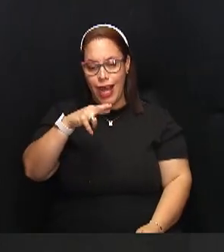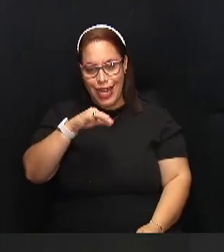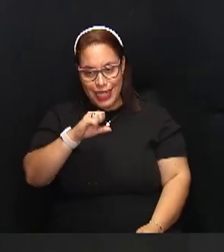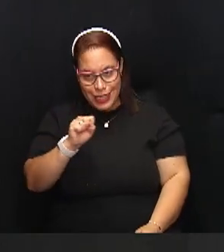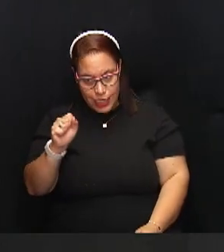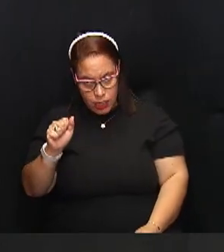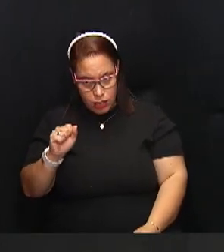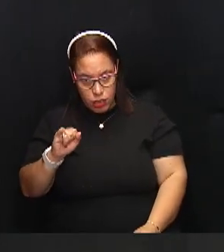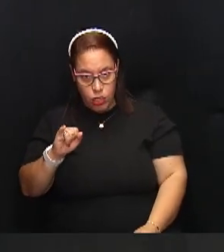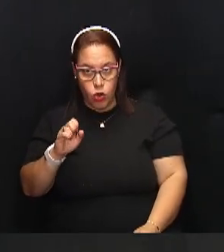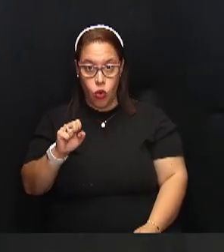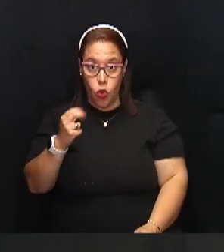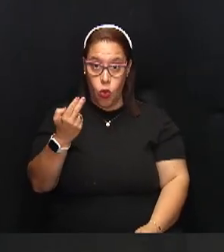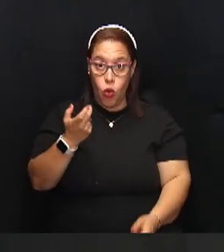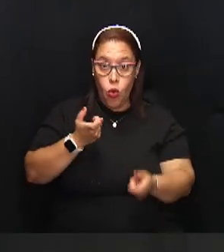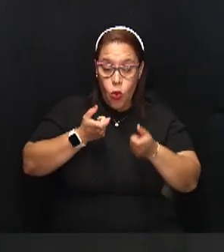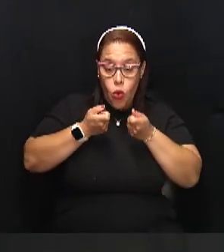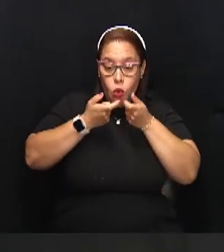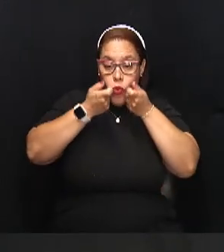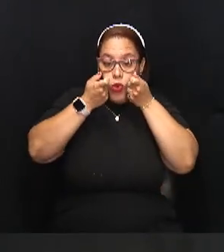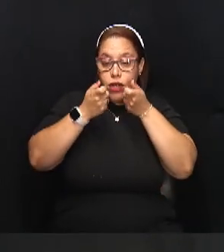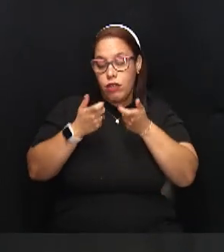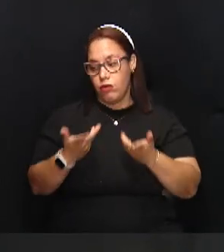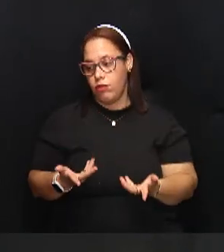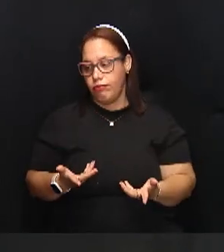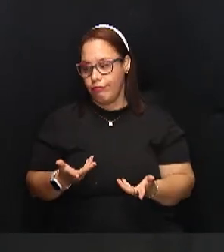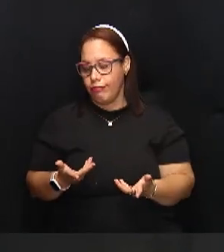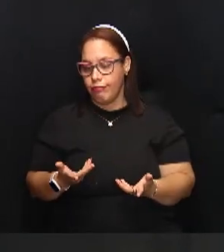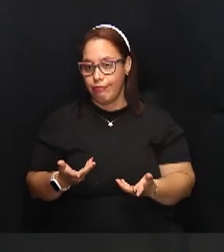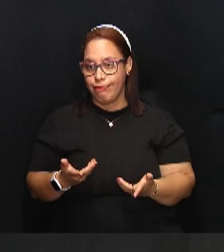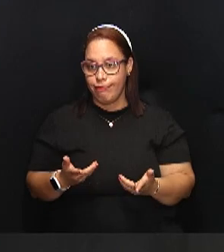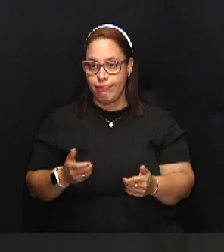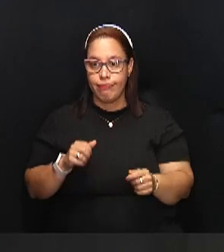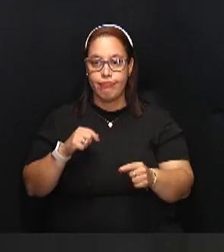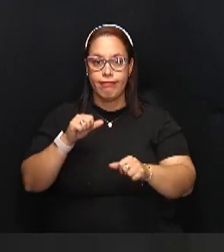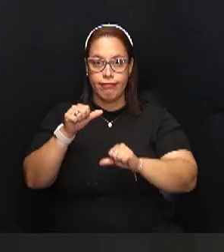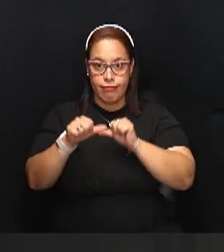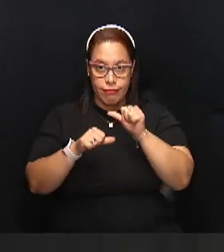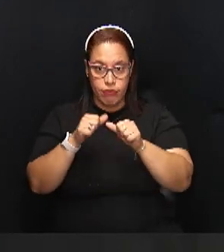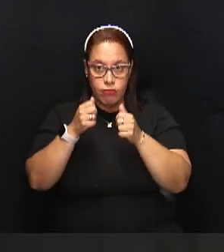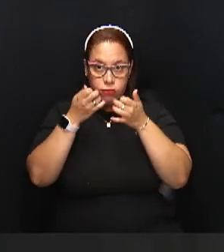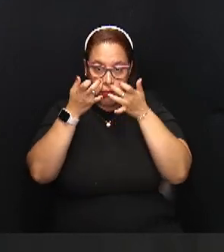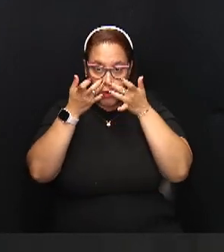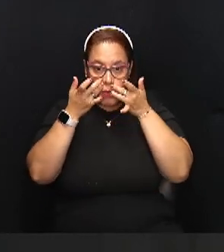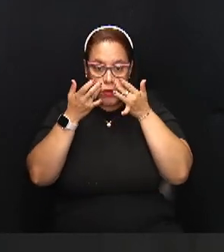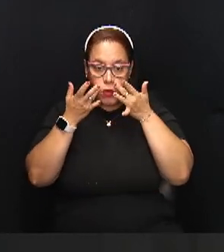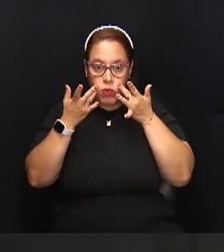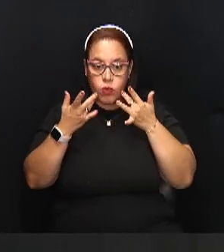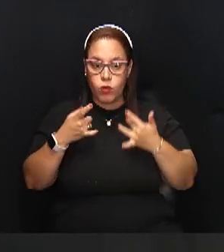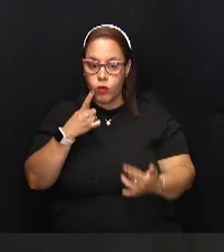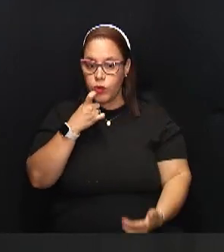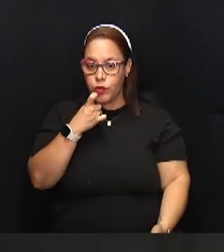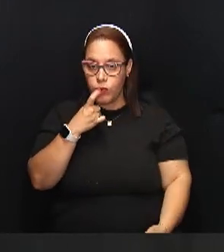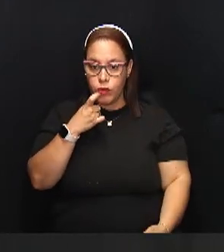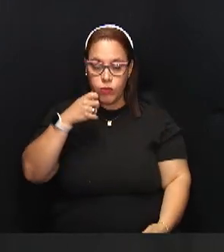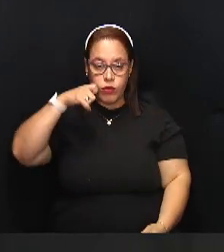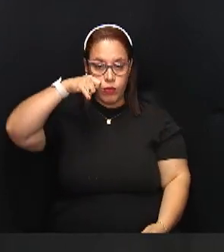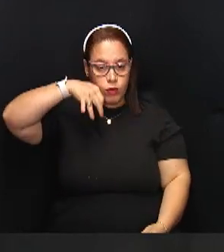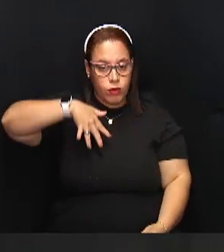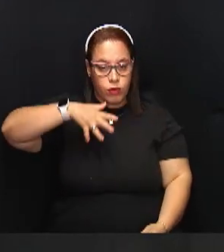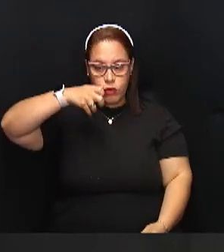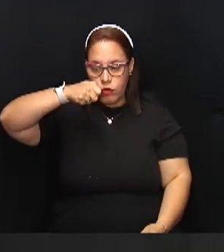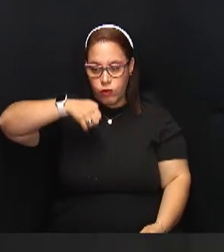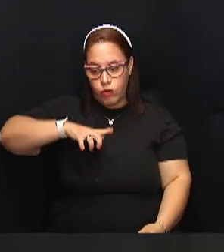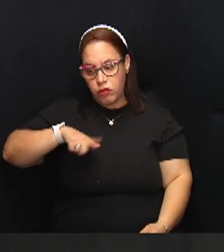uma leucemia num estágio mais avançado, que leva a uma alteração da coagulação do sangue e você vai ter sangramentos, como